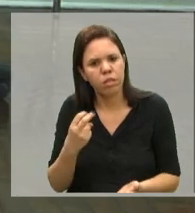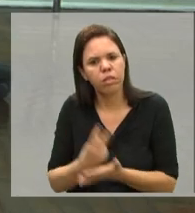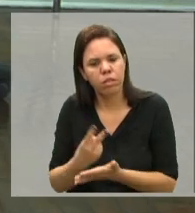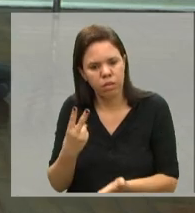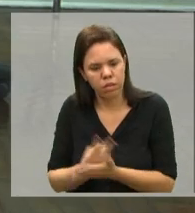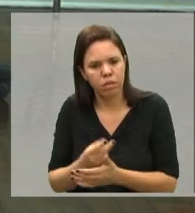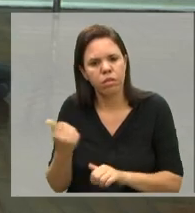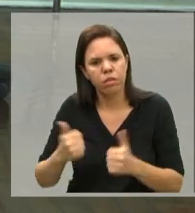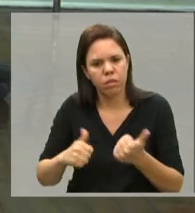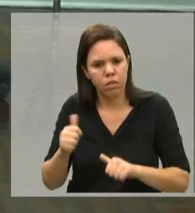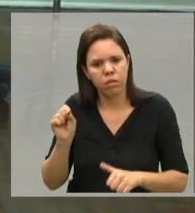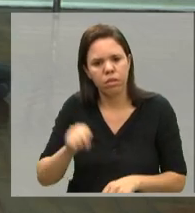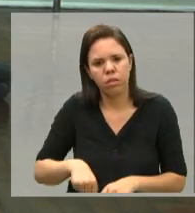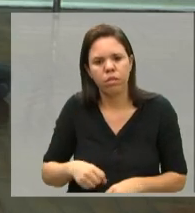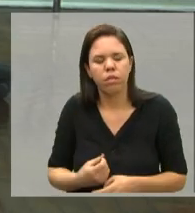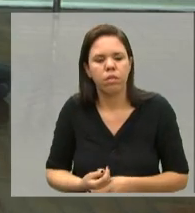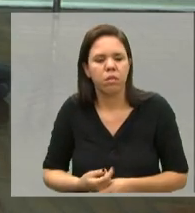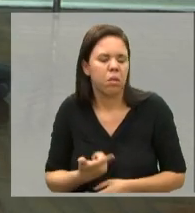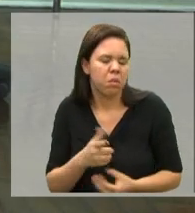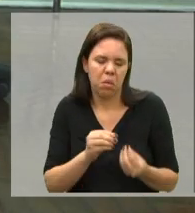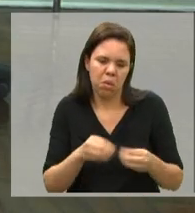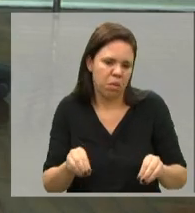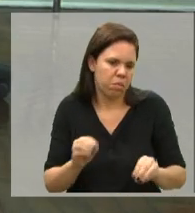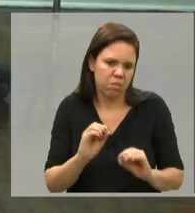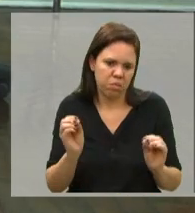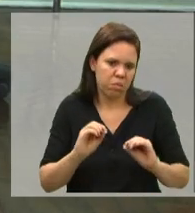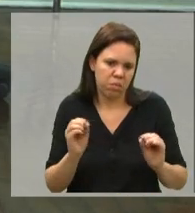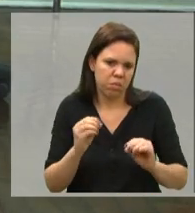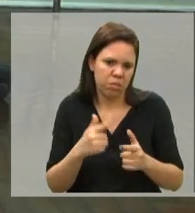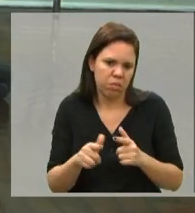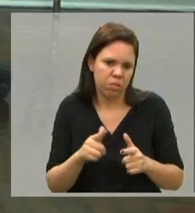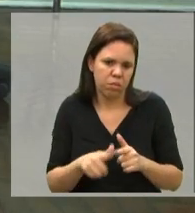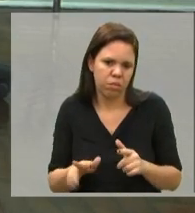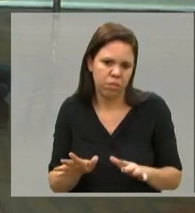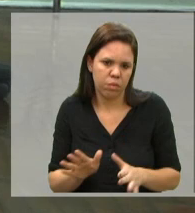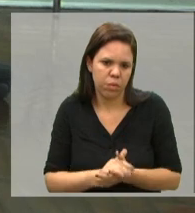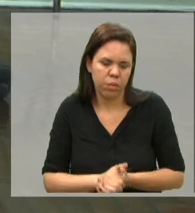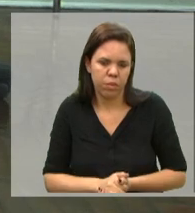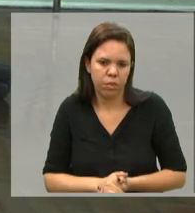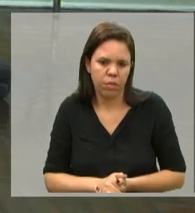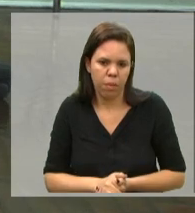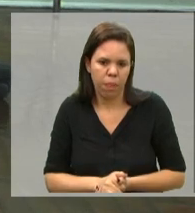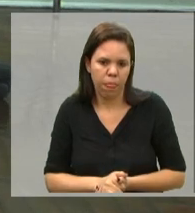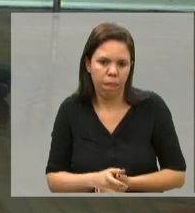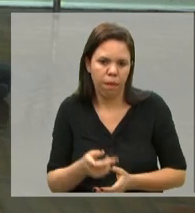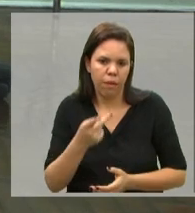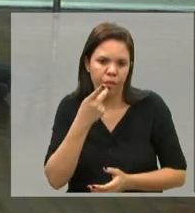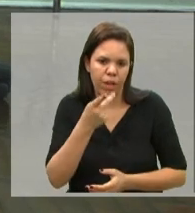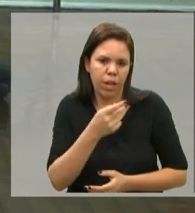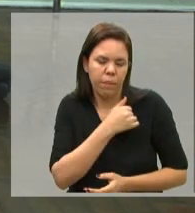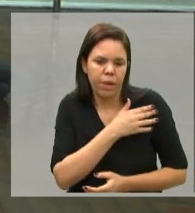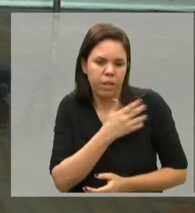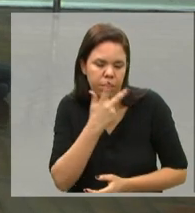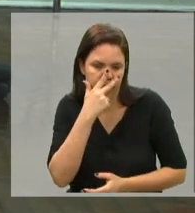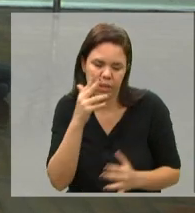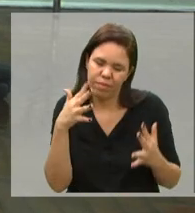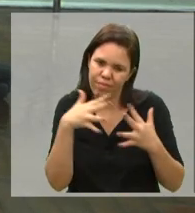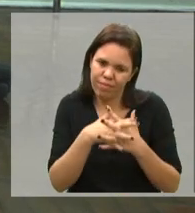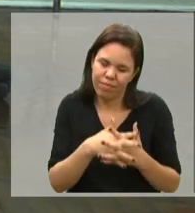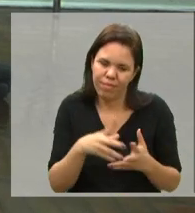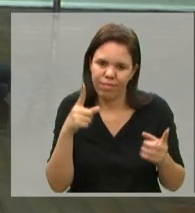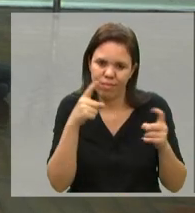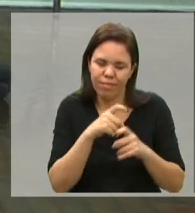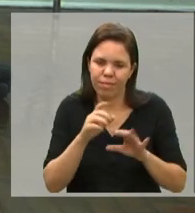avaliamos que sim. Não tem nenhum tipo de preconceito em relação a isso. Bom, vamos falar de preconceito é um pouco mais complexo,